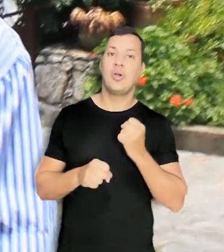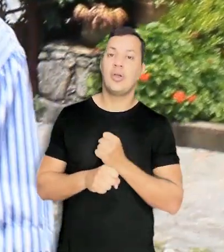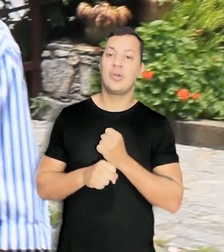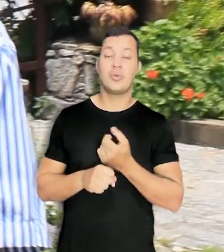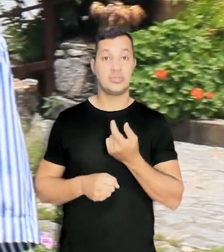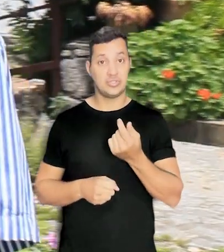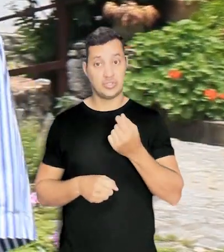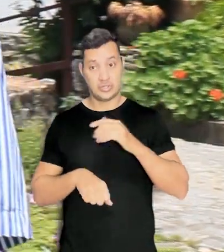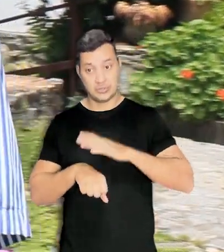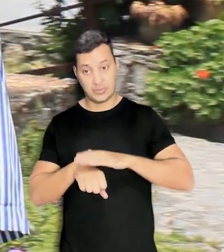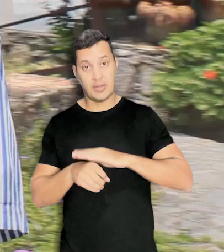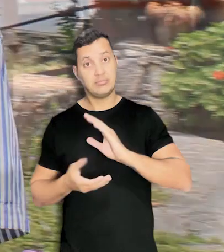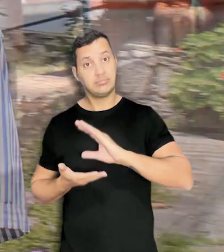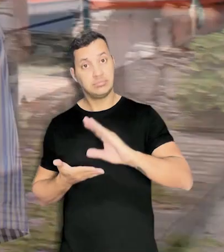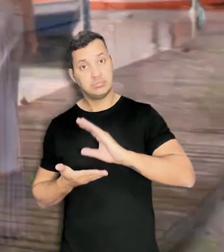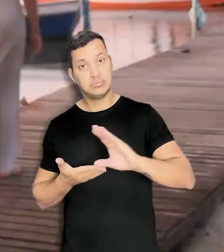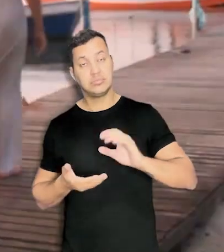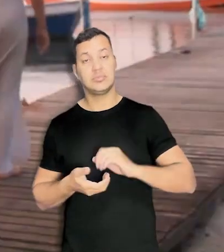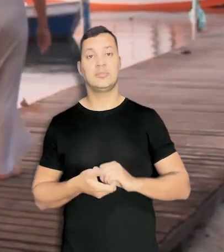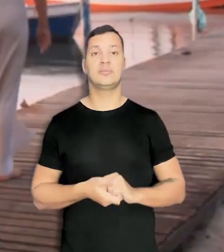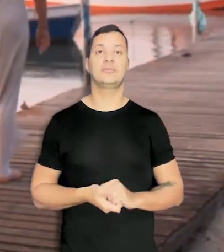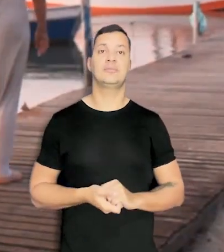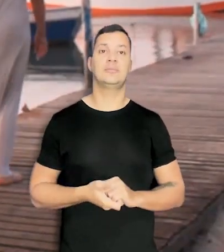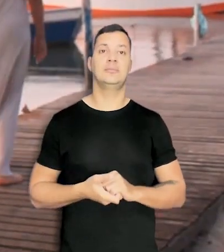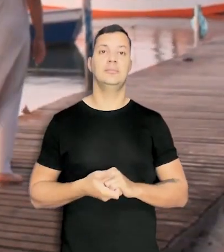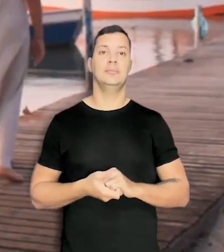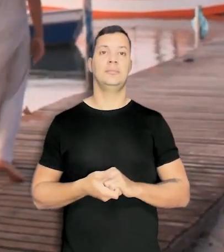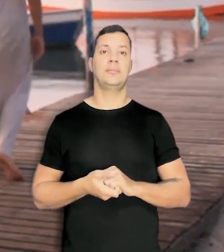essa verba que isso era feito.